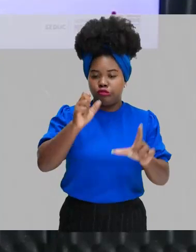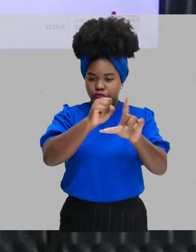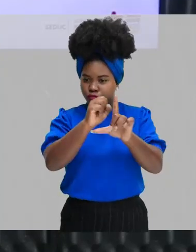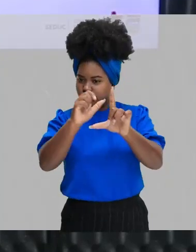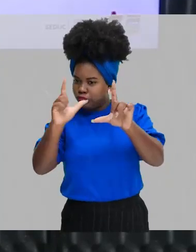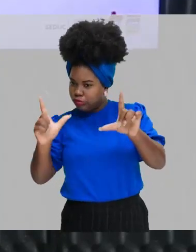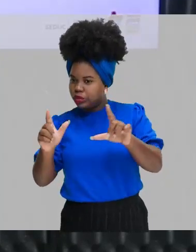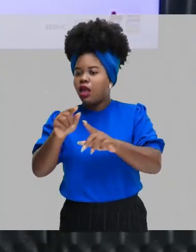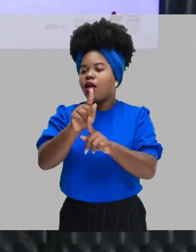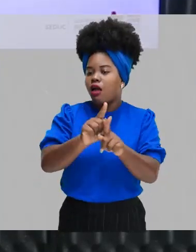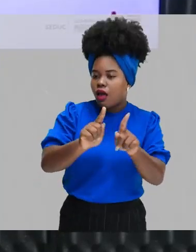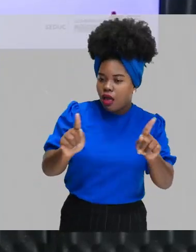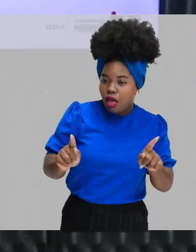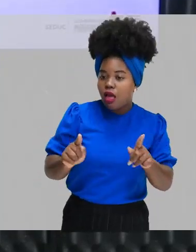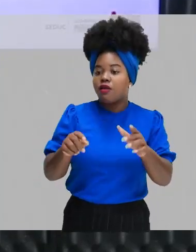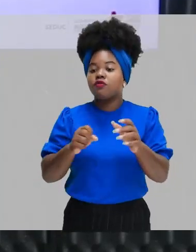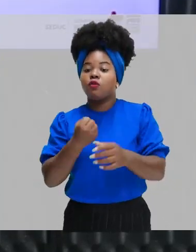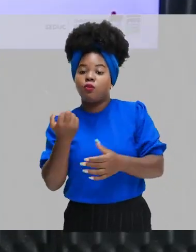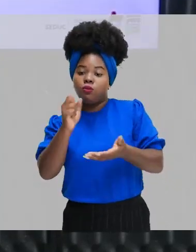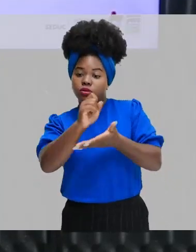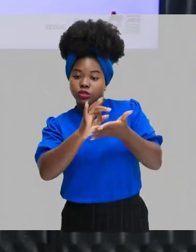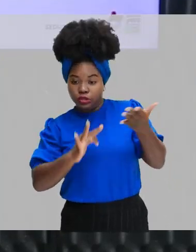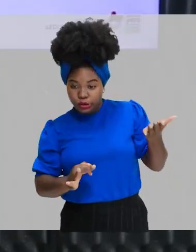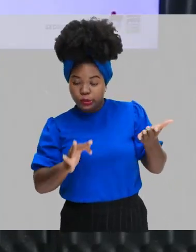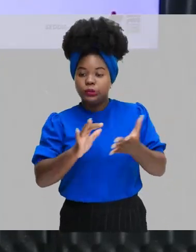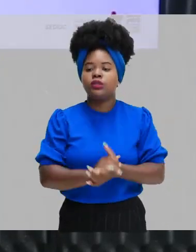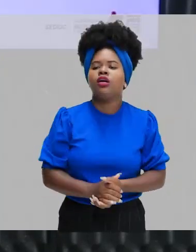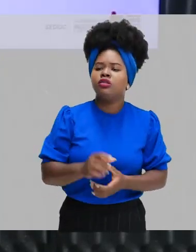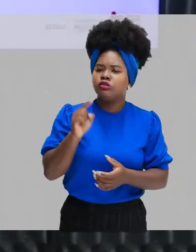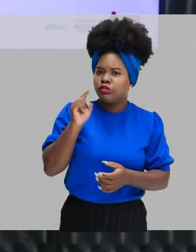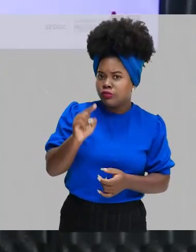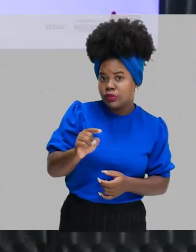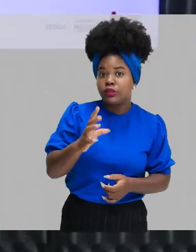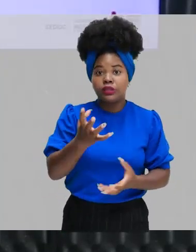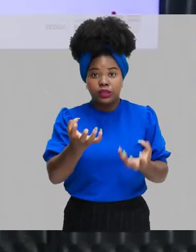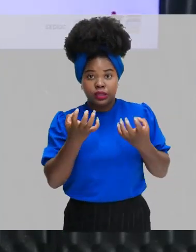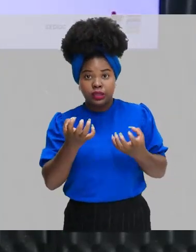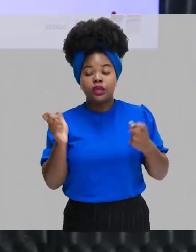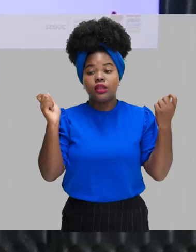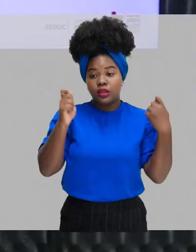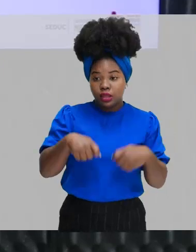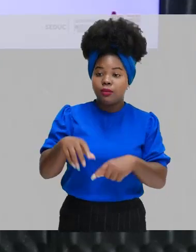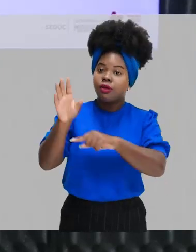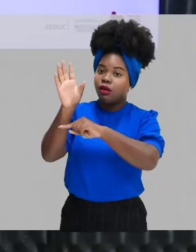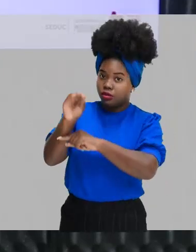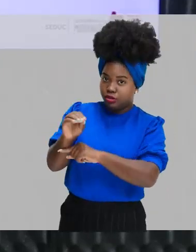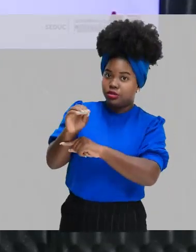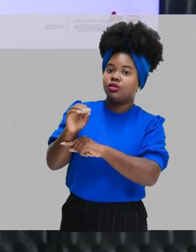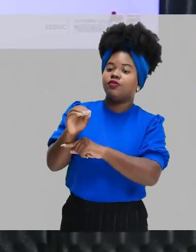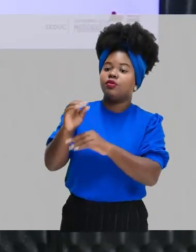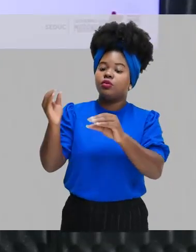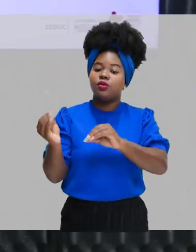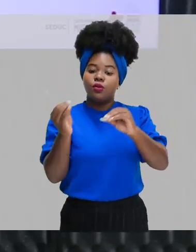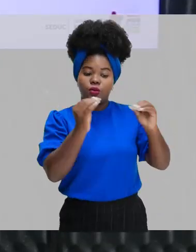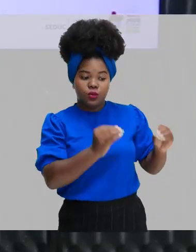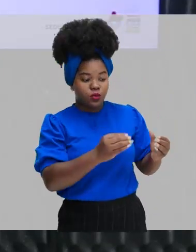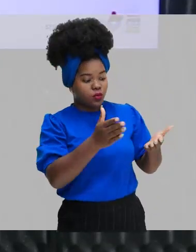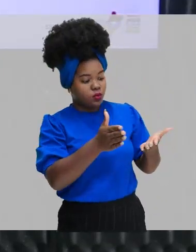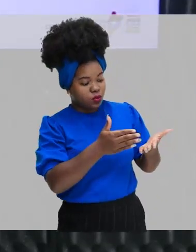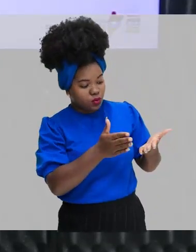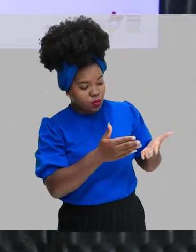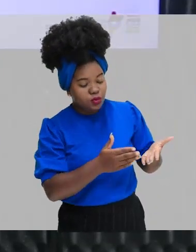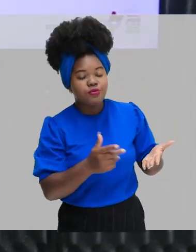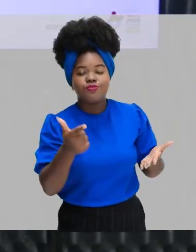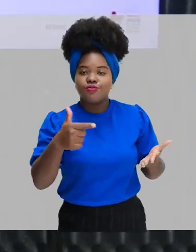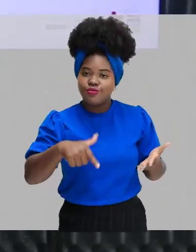tabela aquela questão que chamar a sua atenção você vai printar a tela ok passar essas informações para o seu caderno